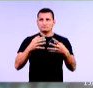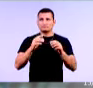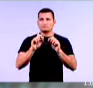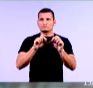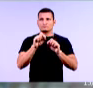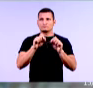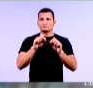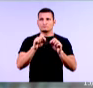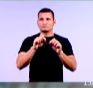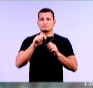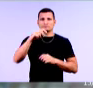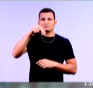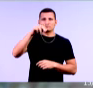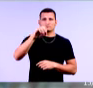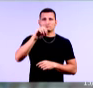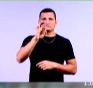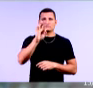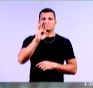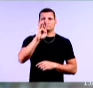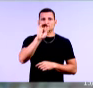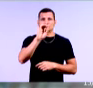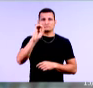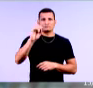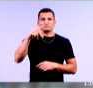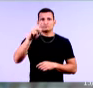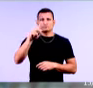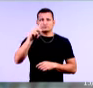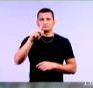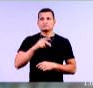o notebook.